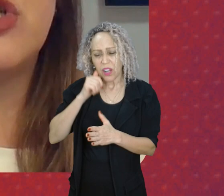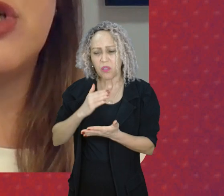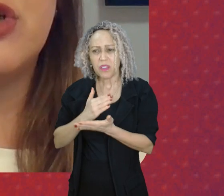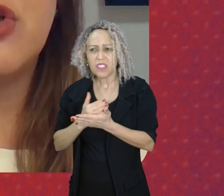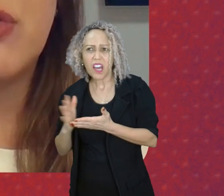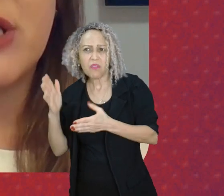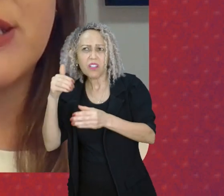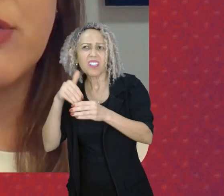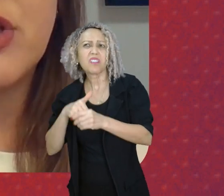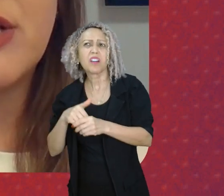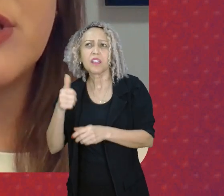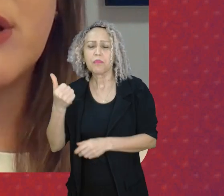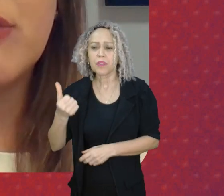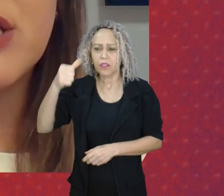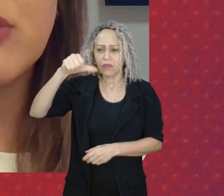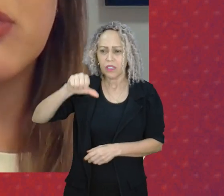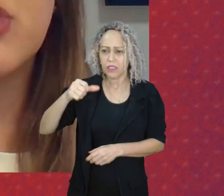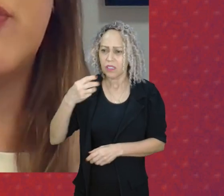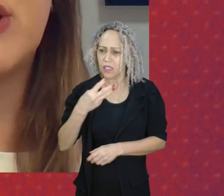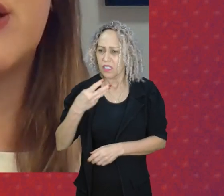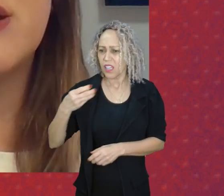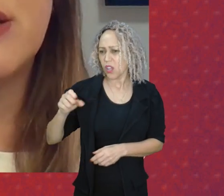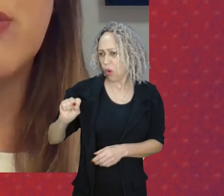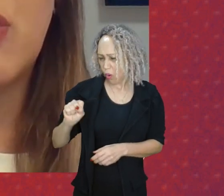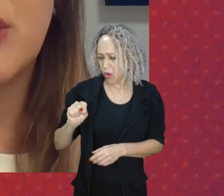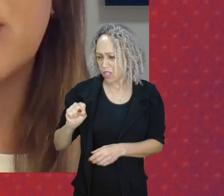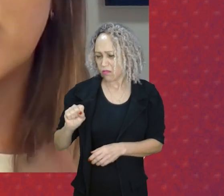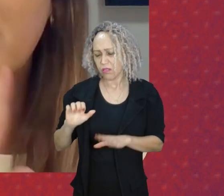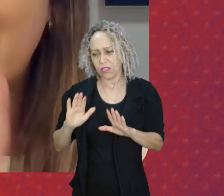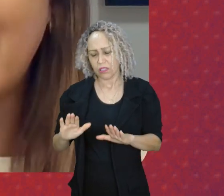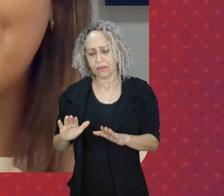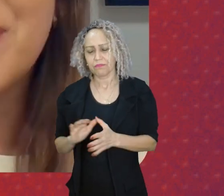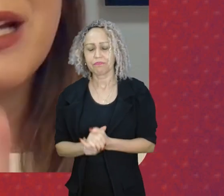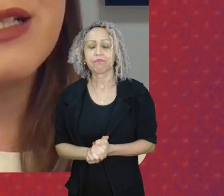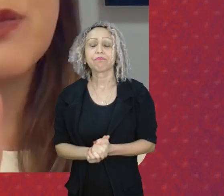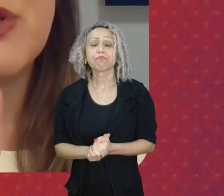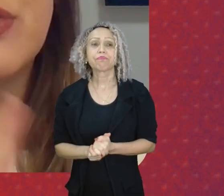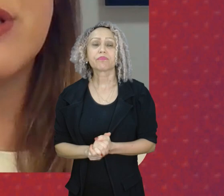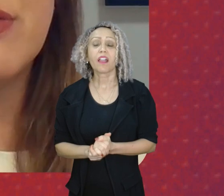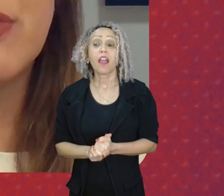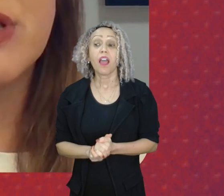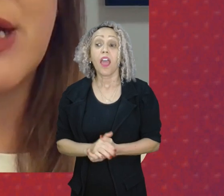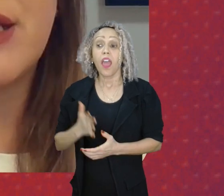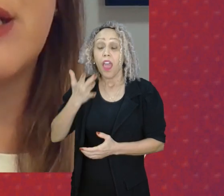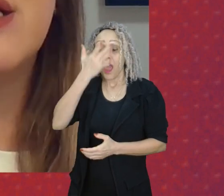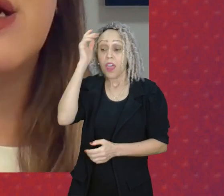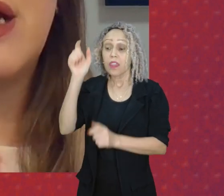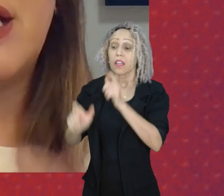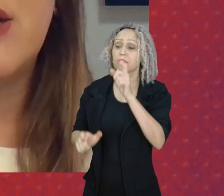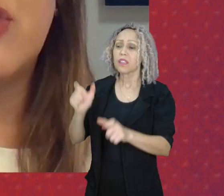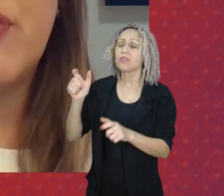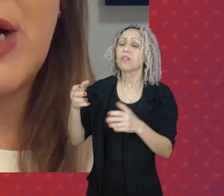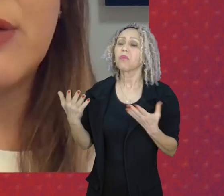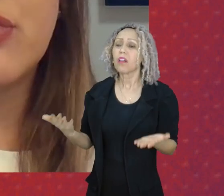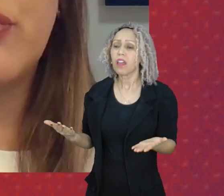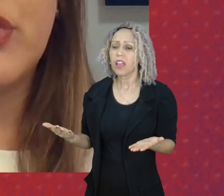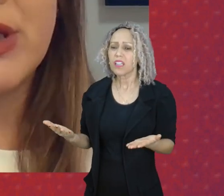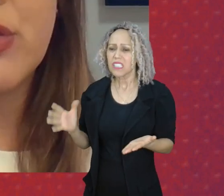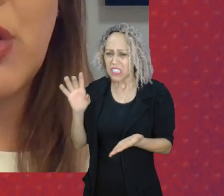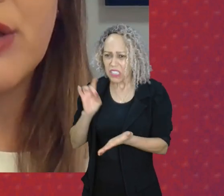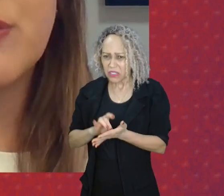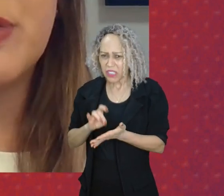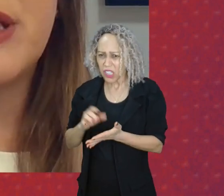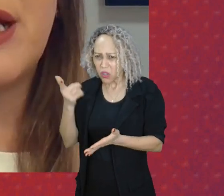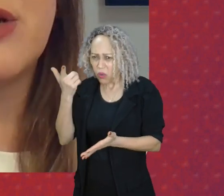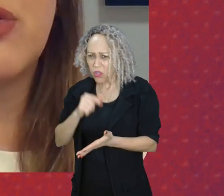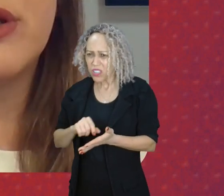dificuldade de gozar de seus direitos, então isso justifica que eles tenham cotas. Só que essas pessoas não conseguem, de fato, usufruir